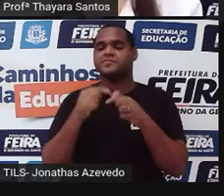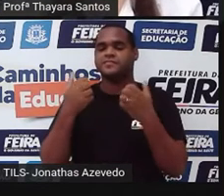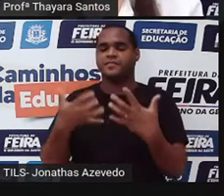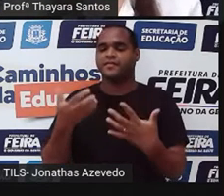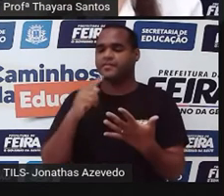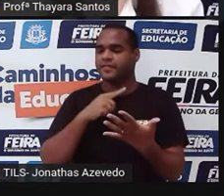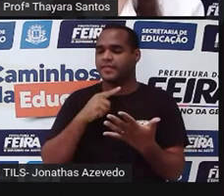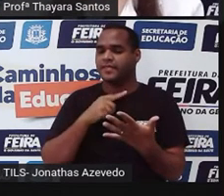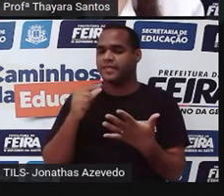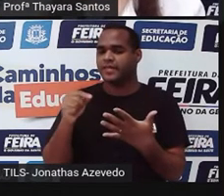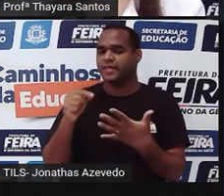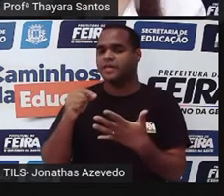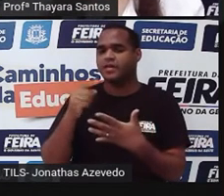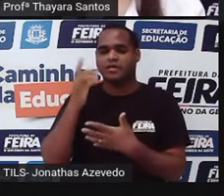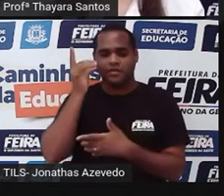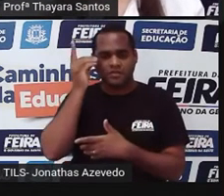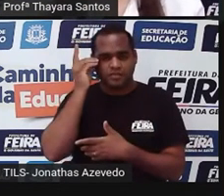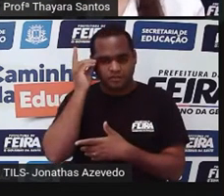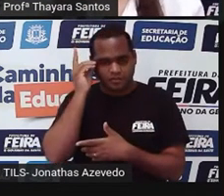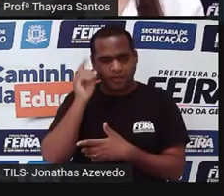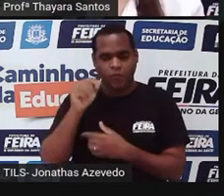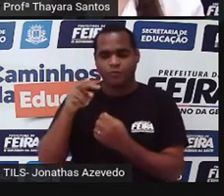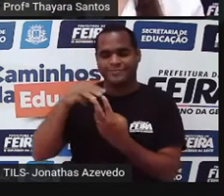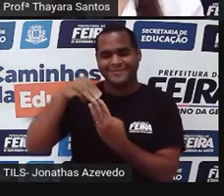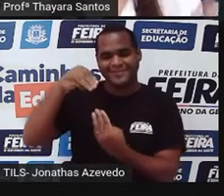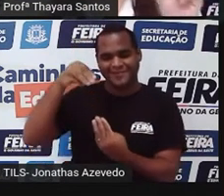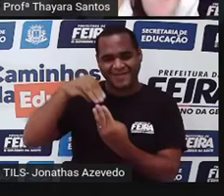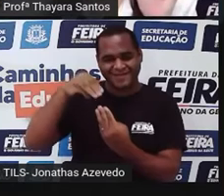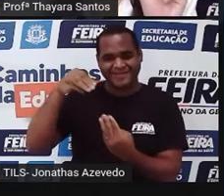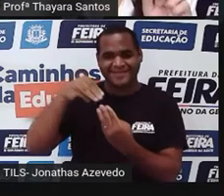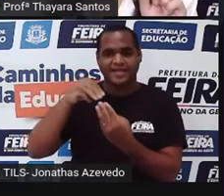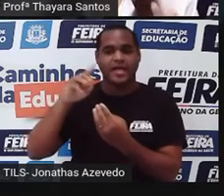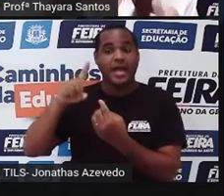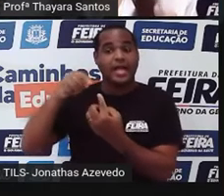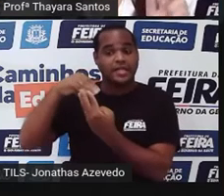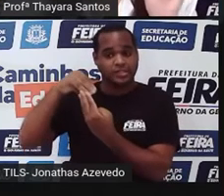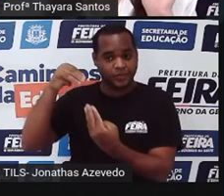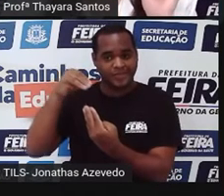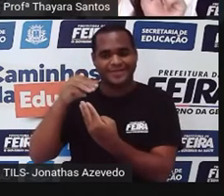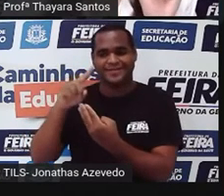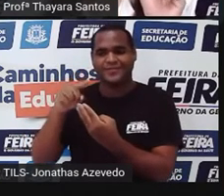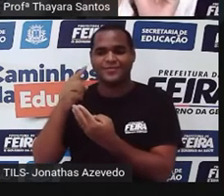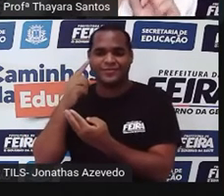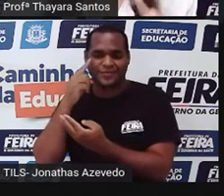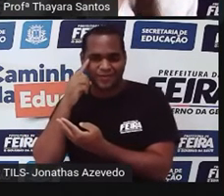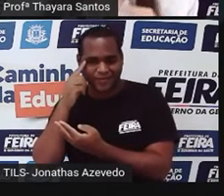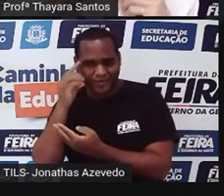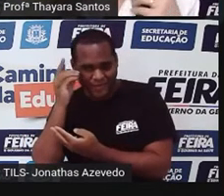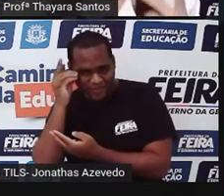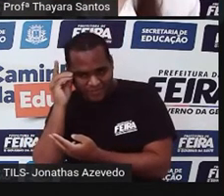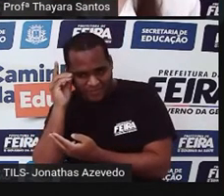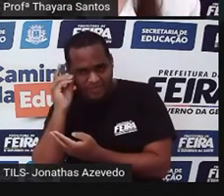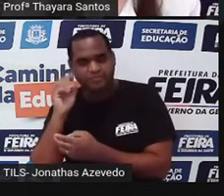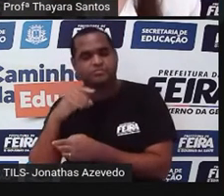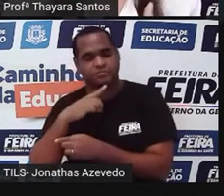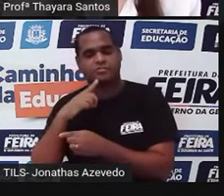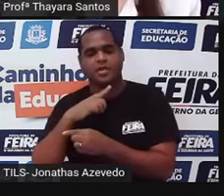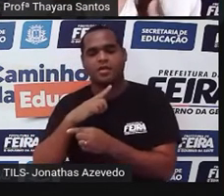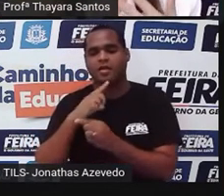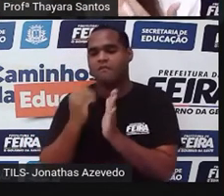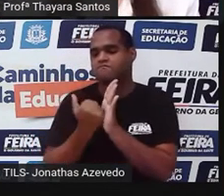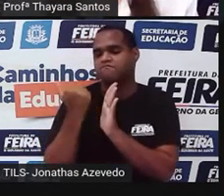chama de síndrome de Down ou trissomia do cromossomo 21. Pra vocês terem ideia, só um cromossomo a mais